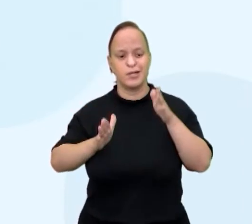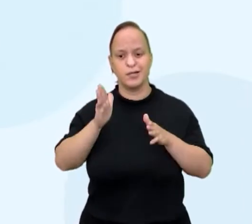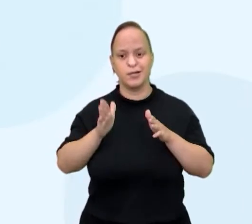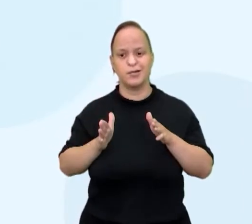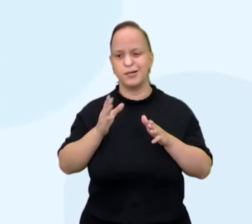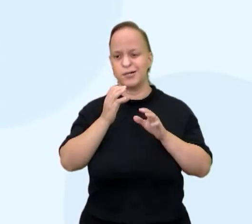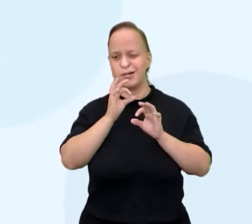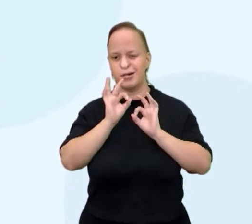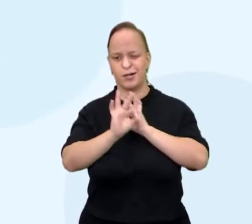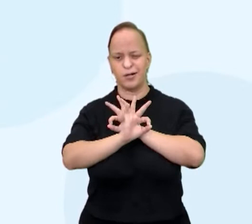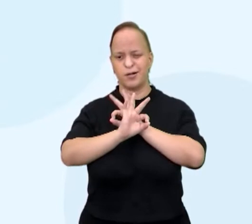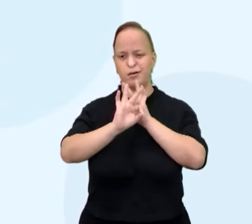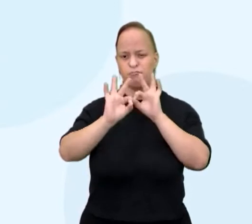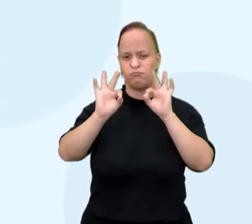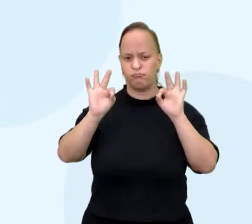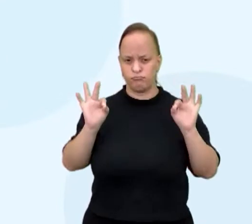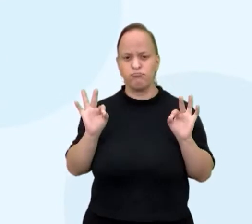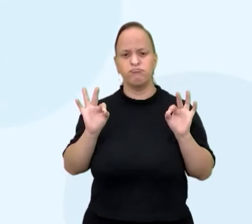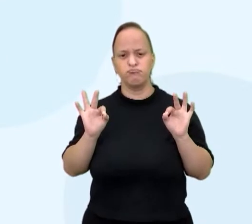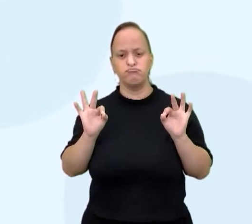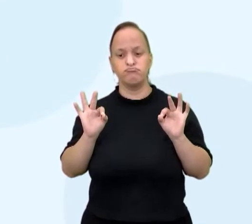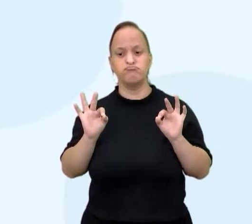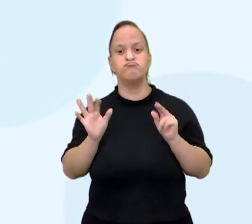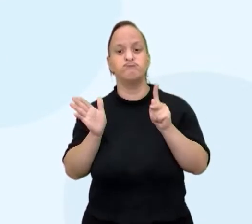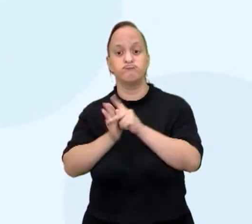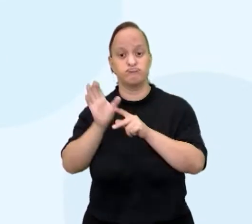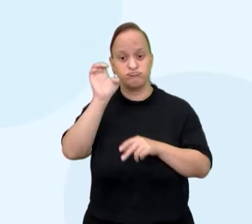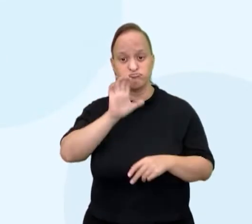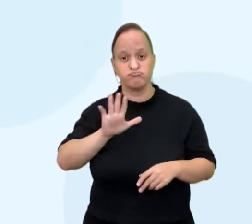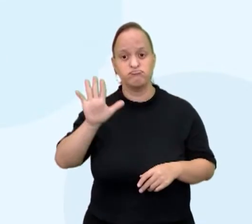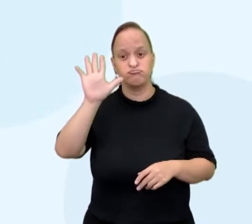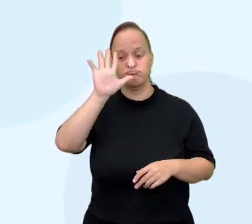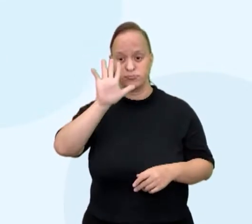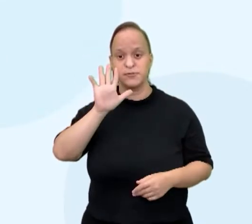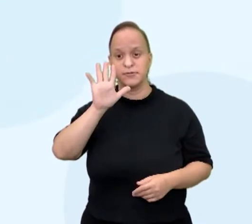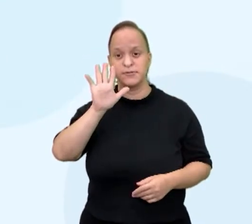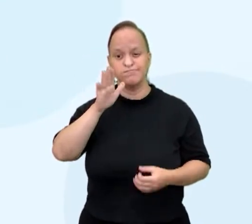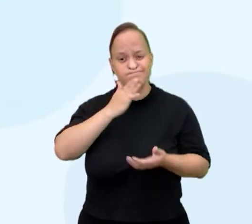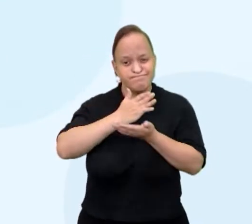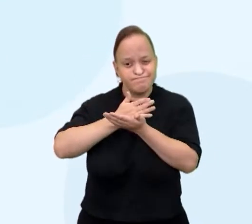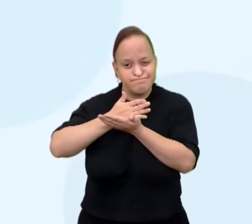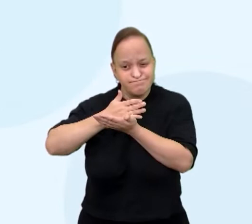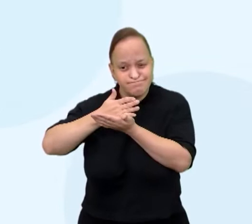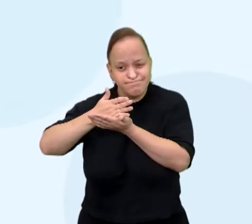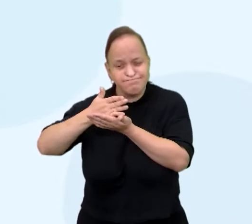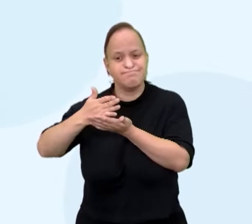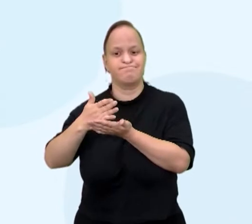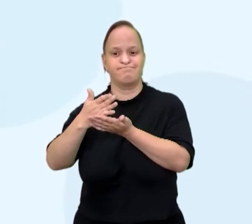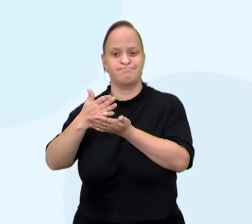de cultura cosmopolita na história da Europa, que começou no final do século XIX, com o final da